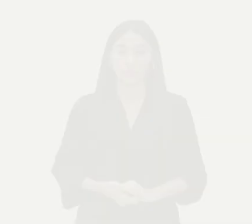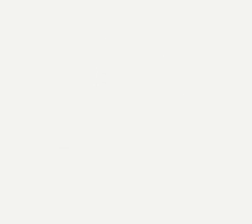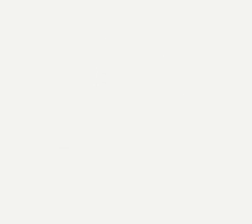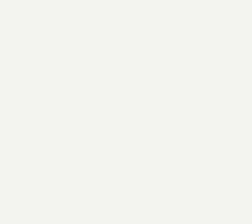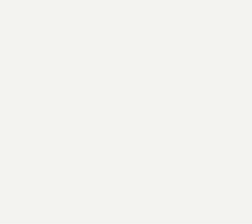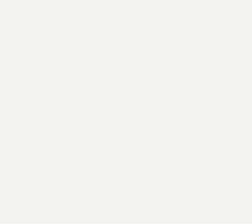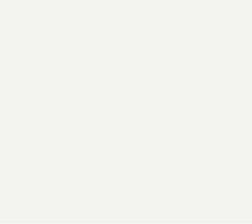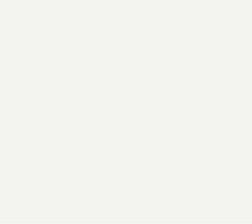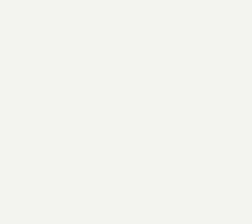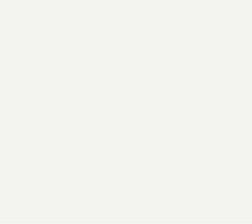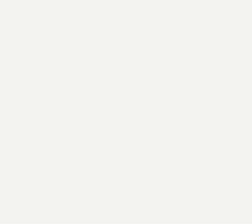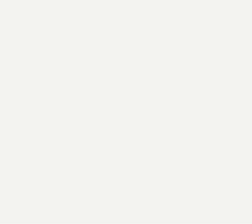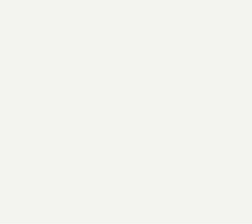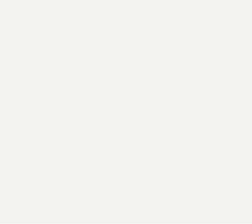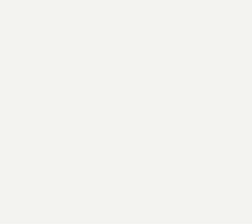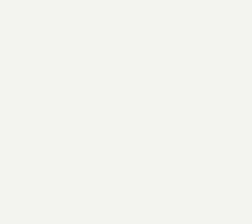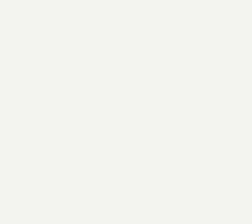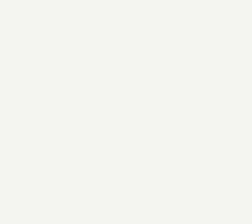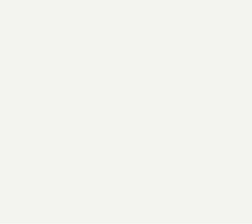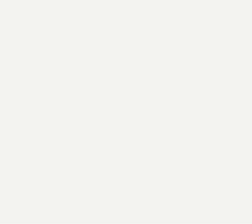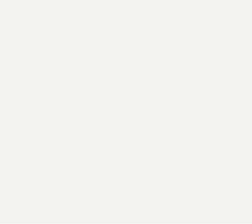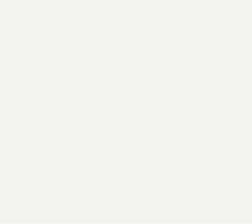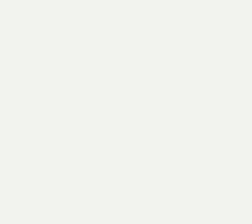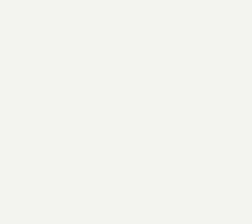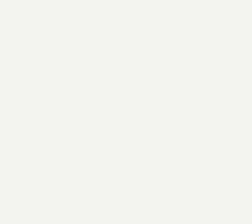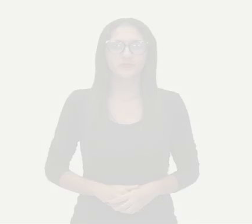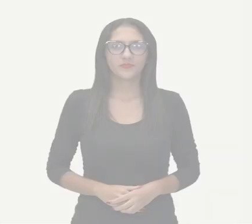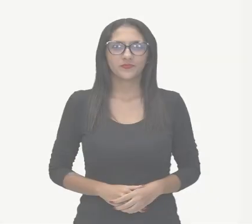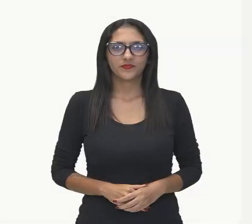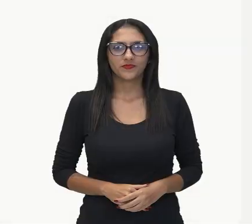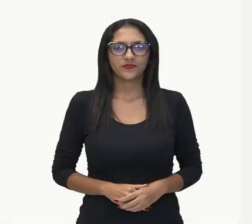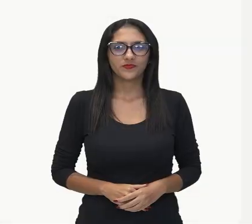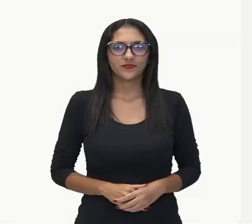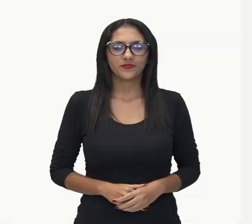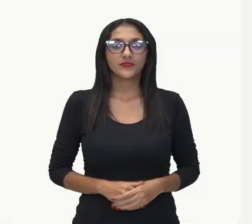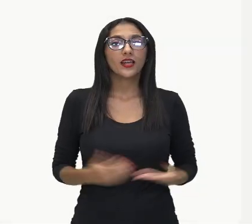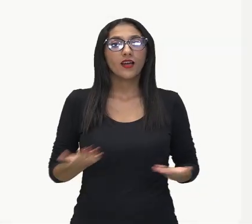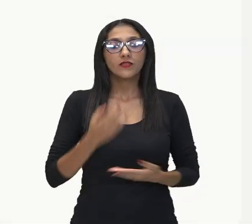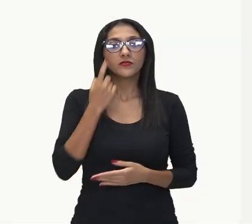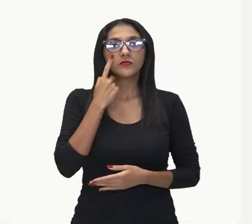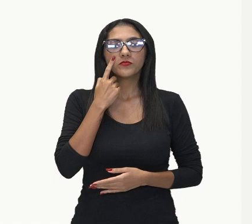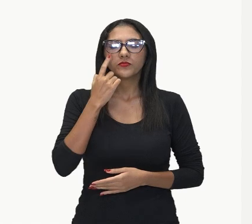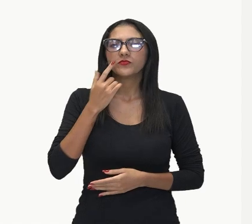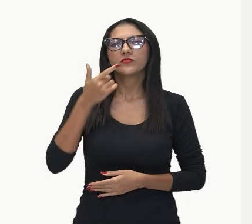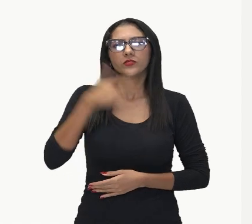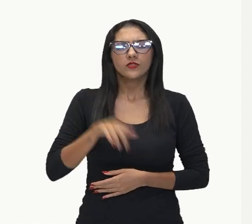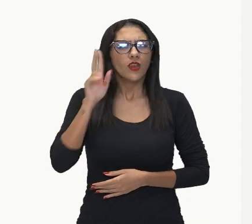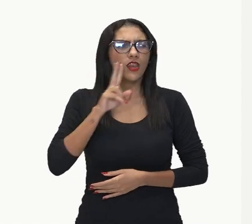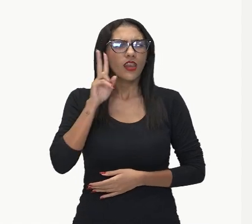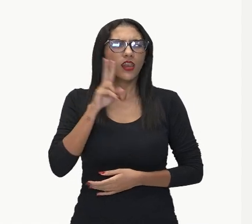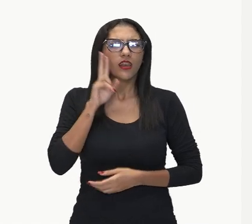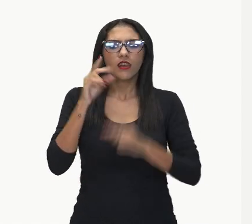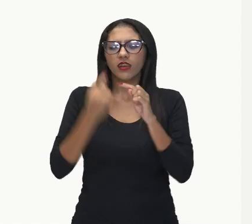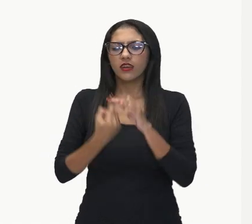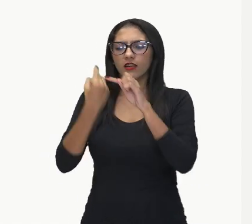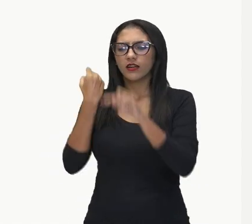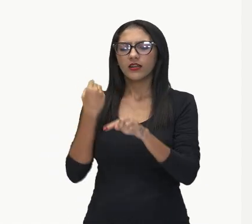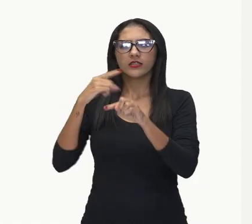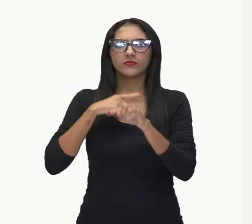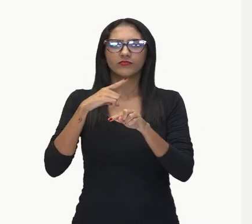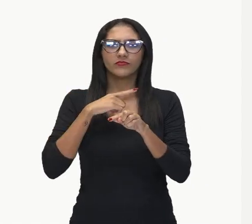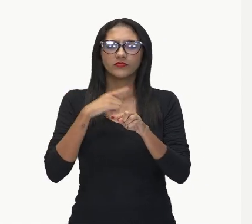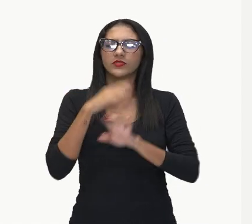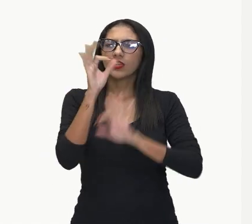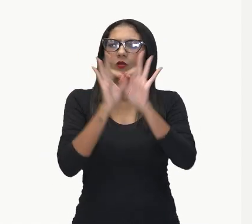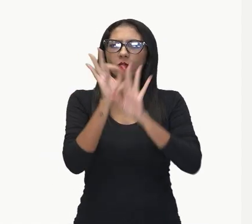de orações independentes, certo? Agora vamos voltar lá ao nosso início, que nós vimos o nosso diagrama,